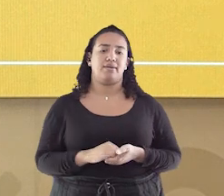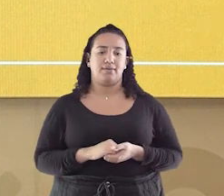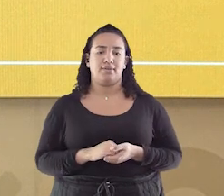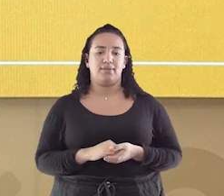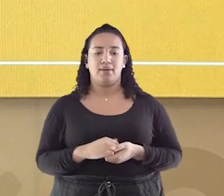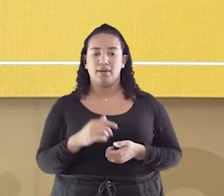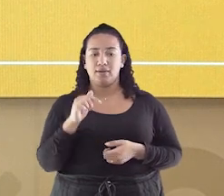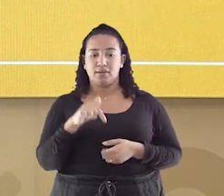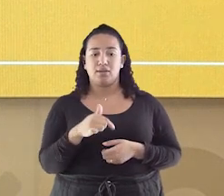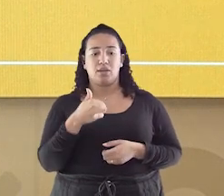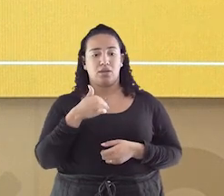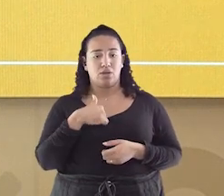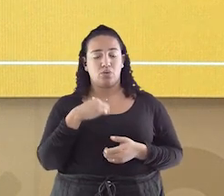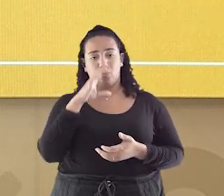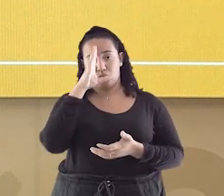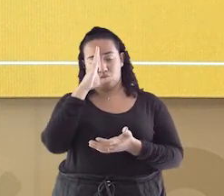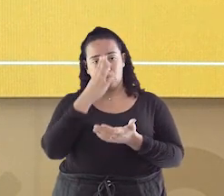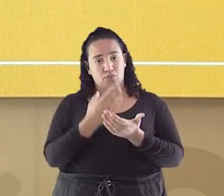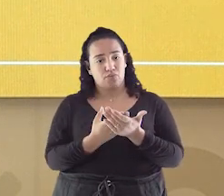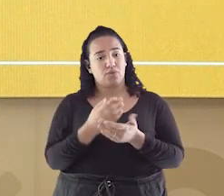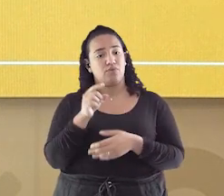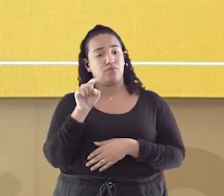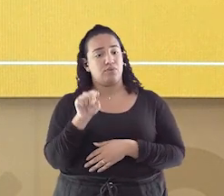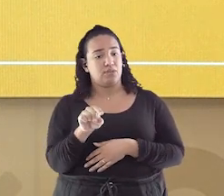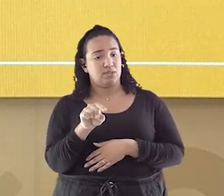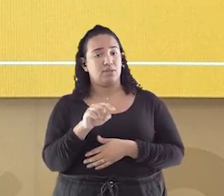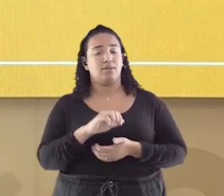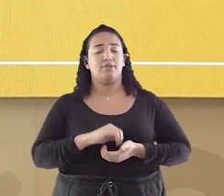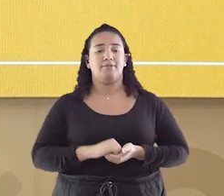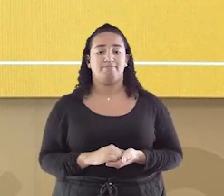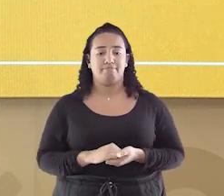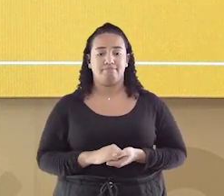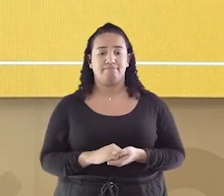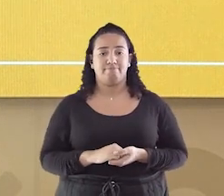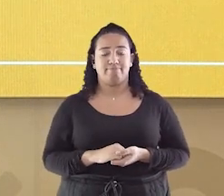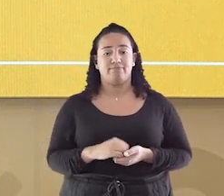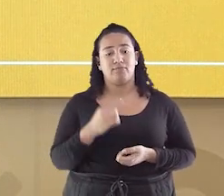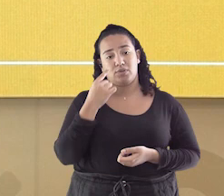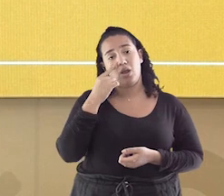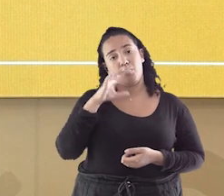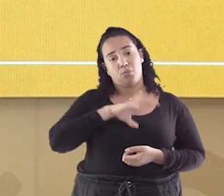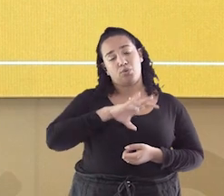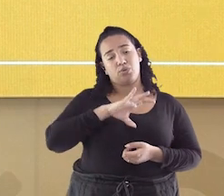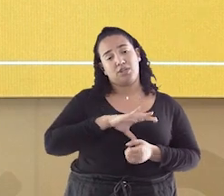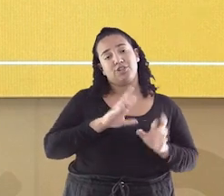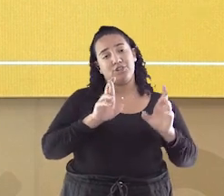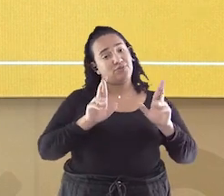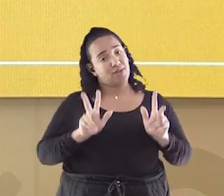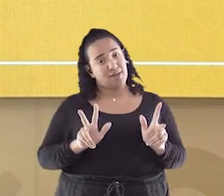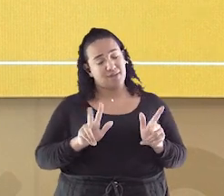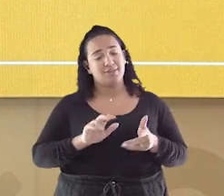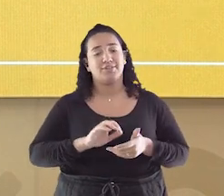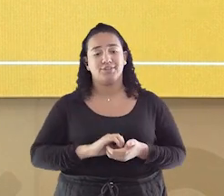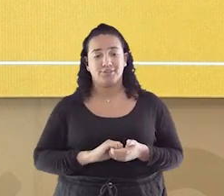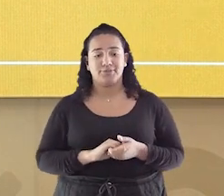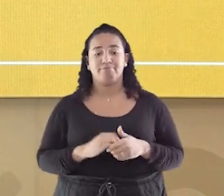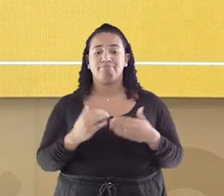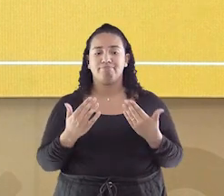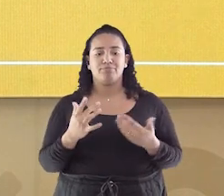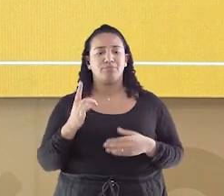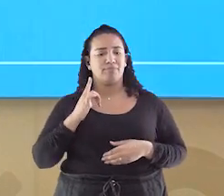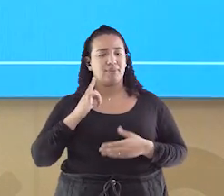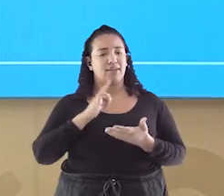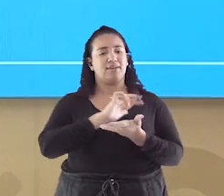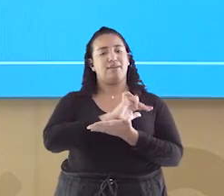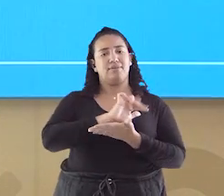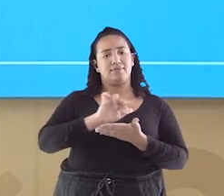apaixonada, Ricardo. Eu confio em você. Não saia casaco. Bem estranho, né? E existem várias